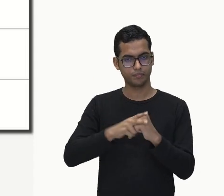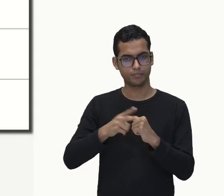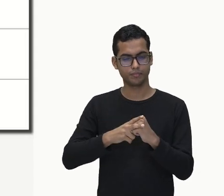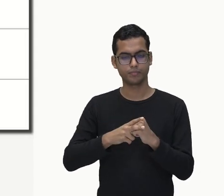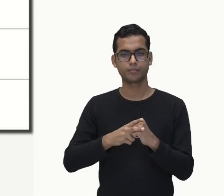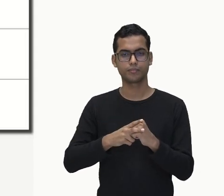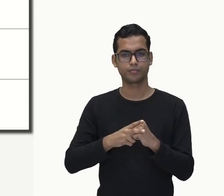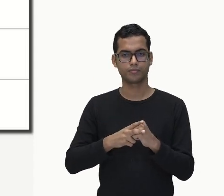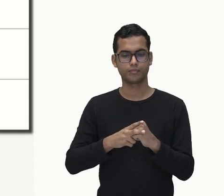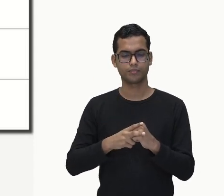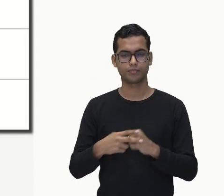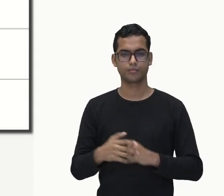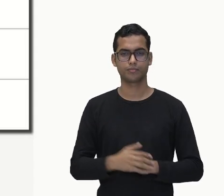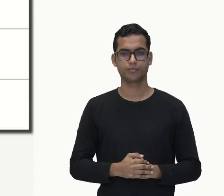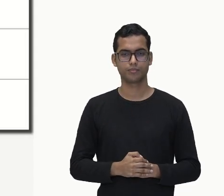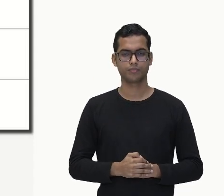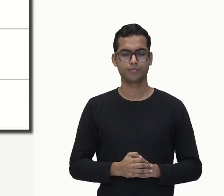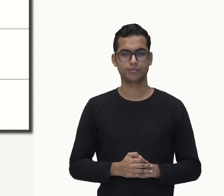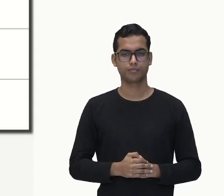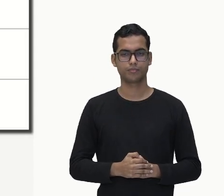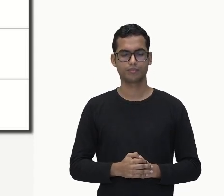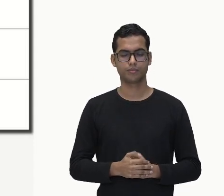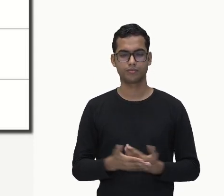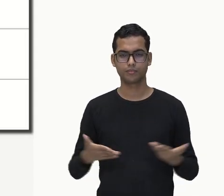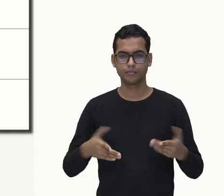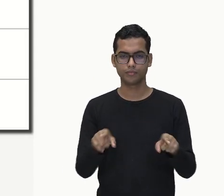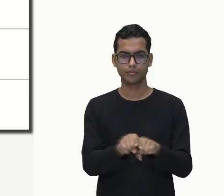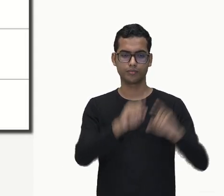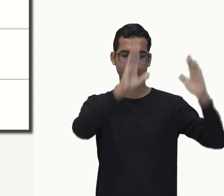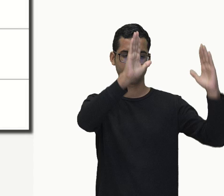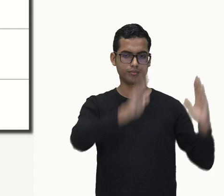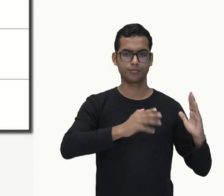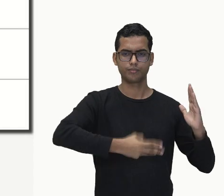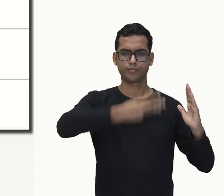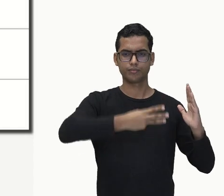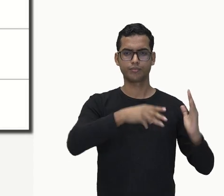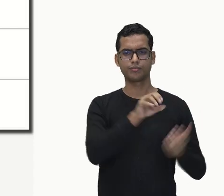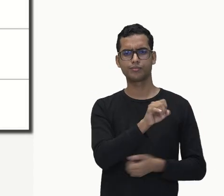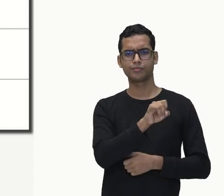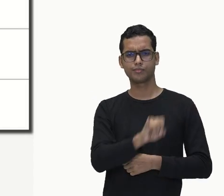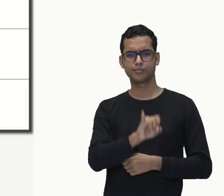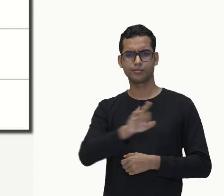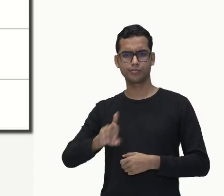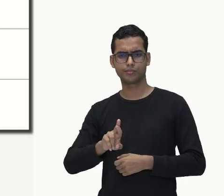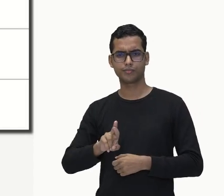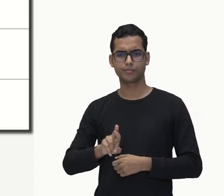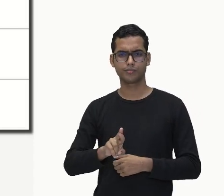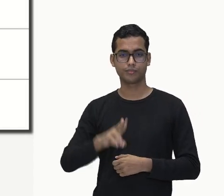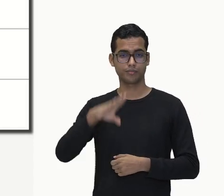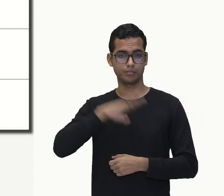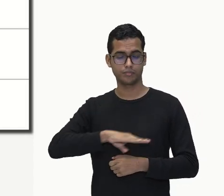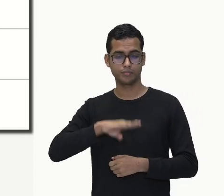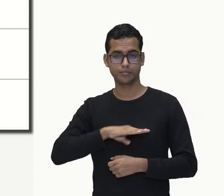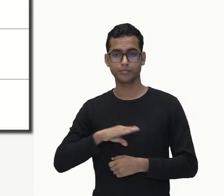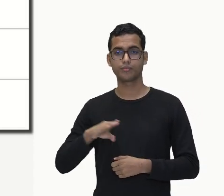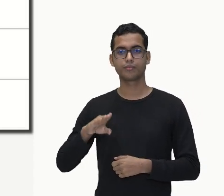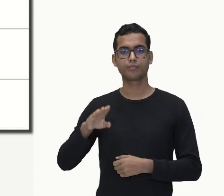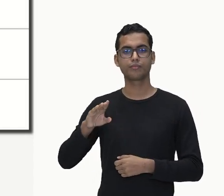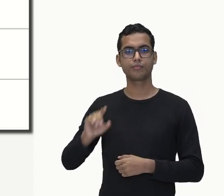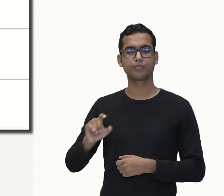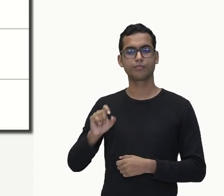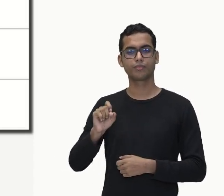ir. Desculpa, perdão, o verbo ir. O verbo ir, no português, eu ia, tu ias. Olha na língua espanhola,